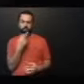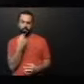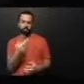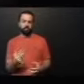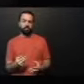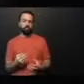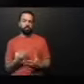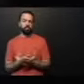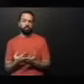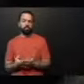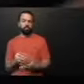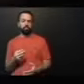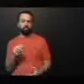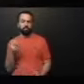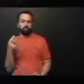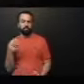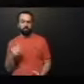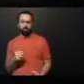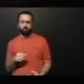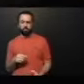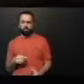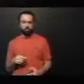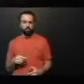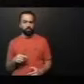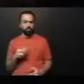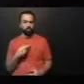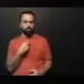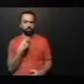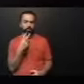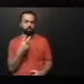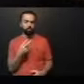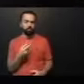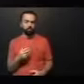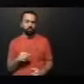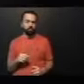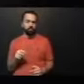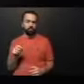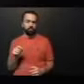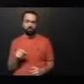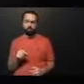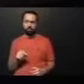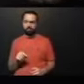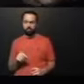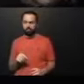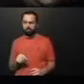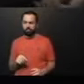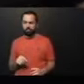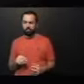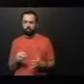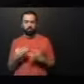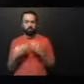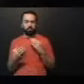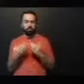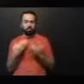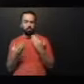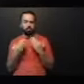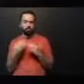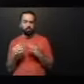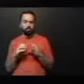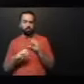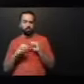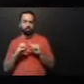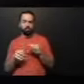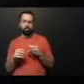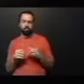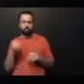Estudamos a língua com palavras do som do X e do CH. O diálogo, confusão do